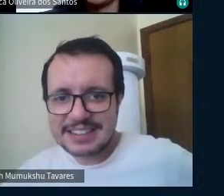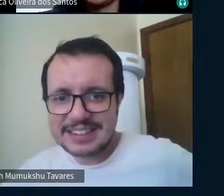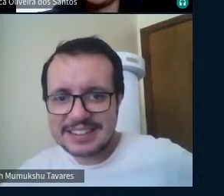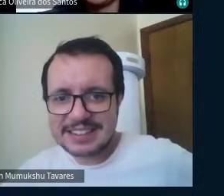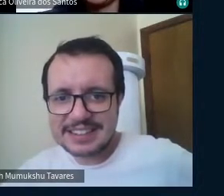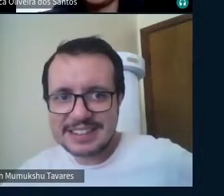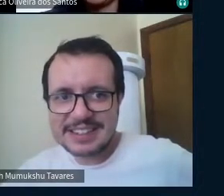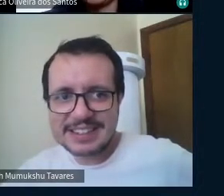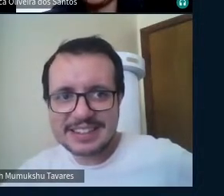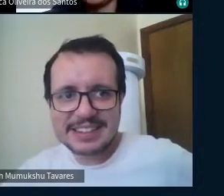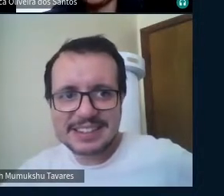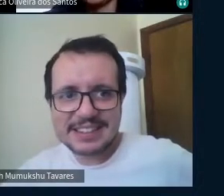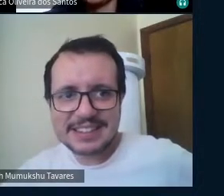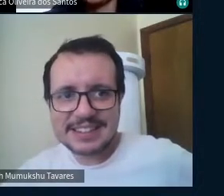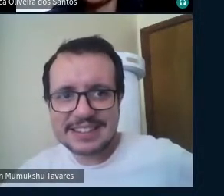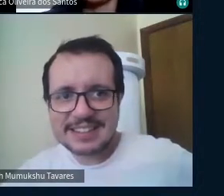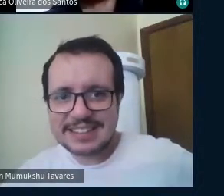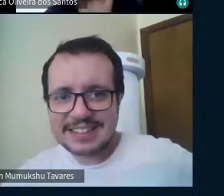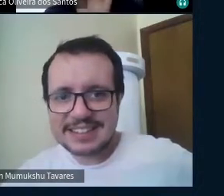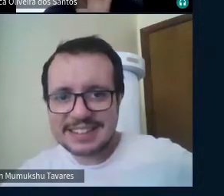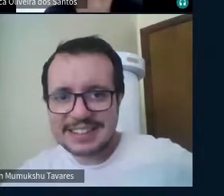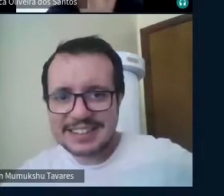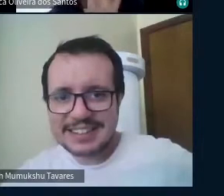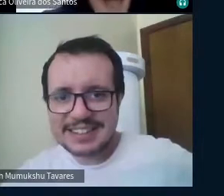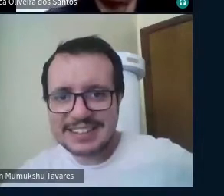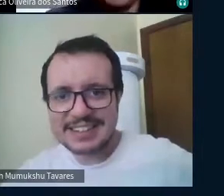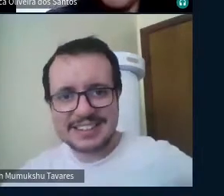Vai, fala alguma coisa comigo.